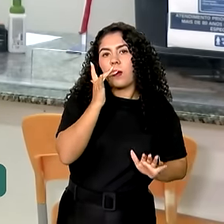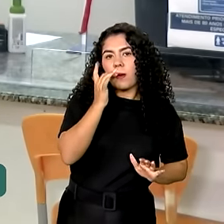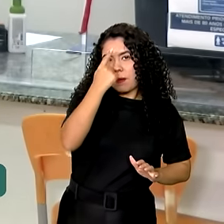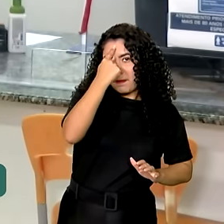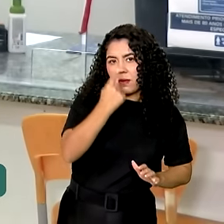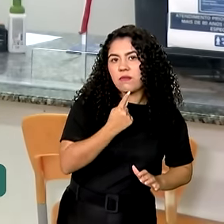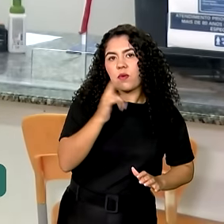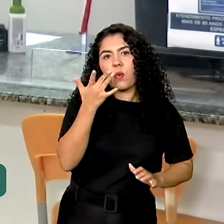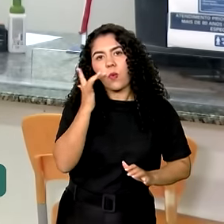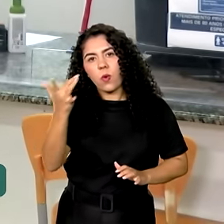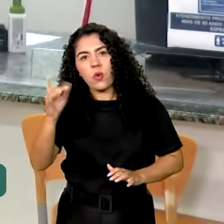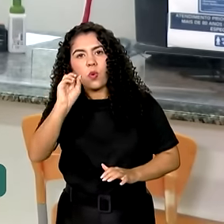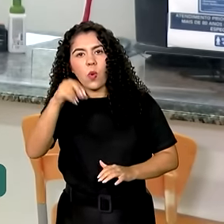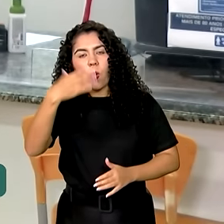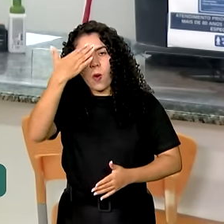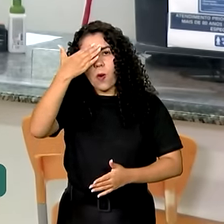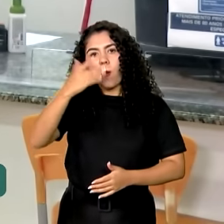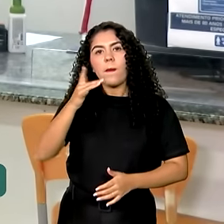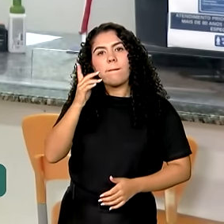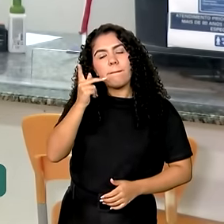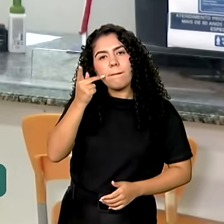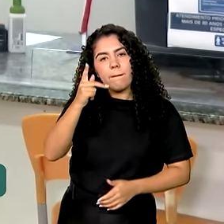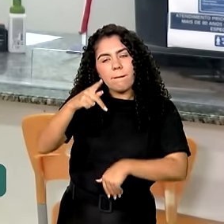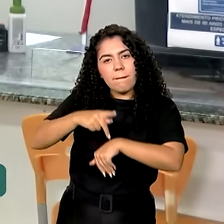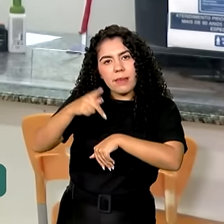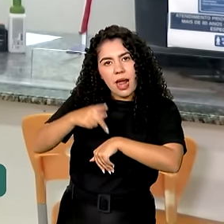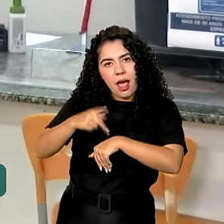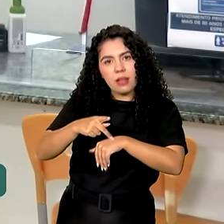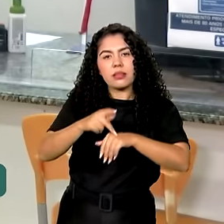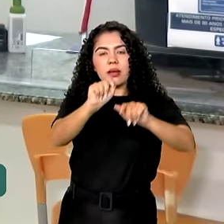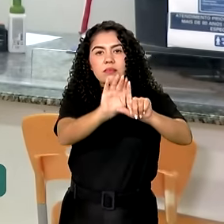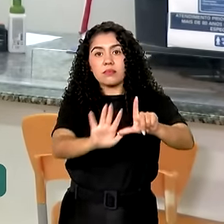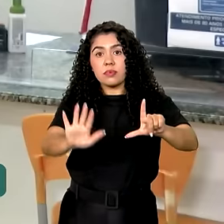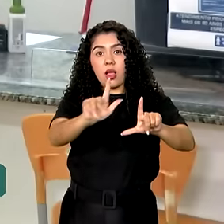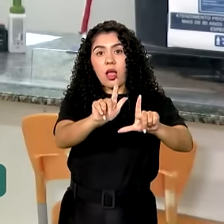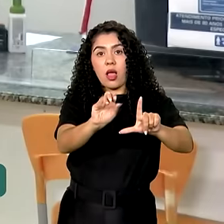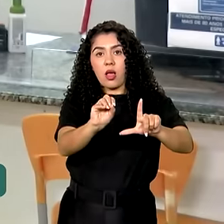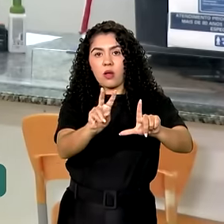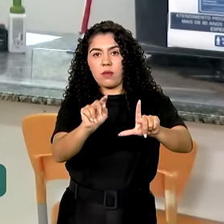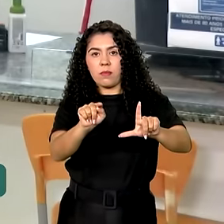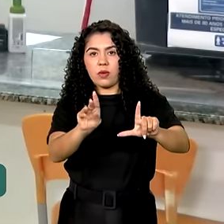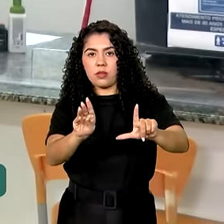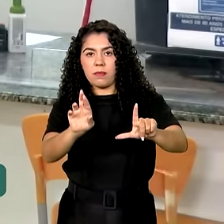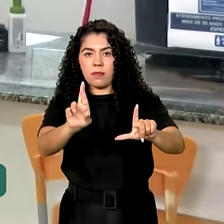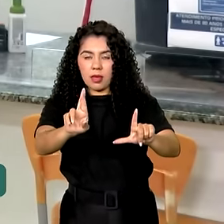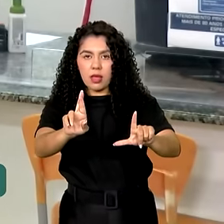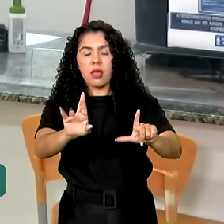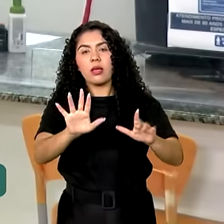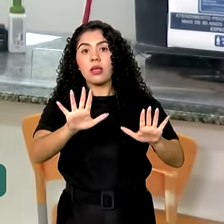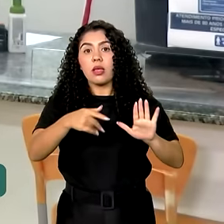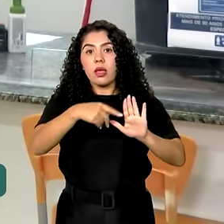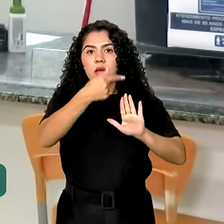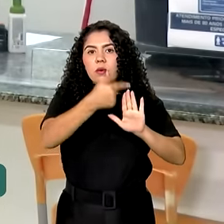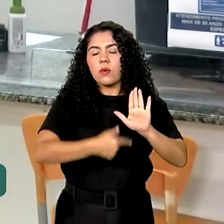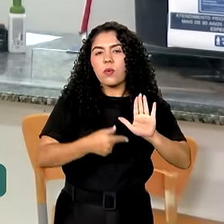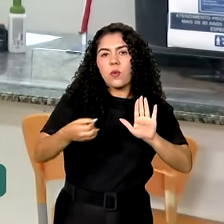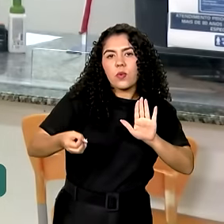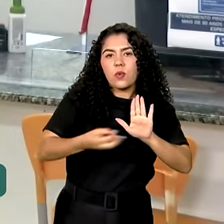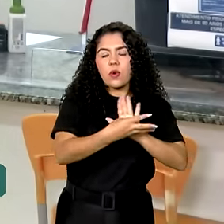de confiança no portal gov.br. E na nova atualização é possível escolher